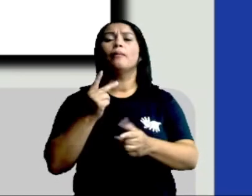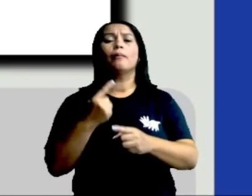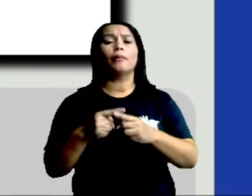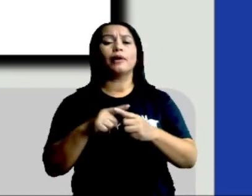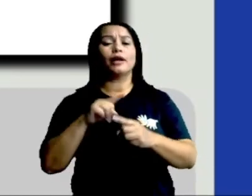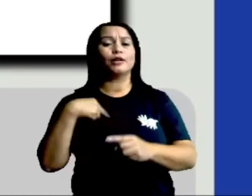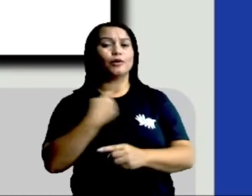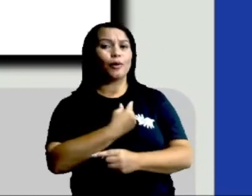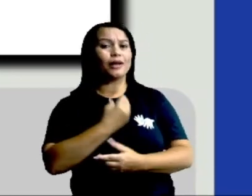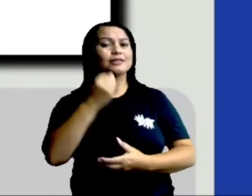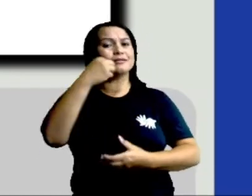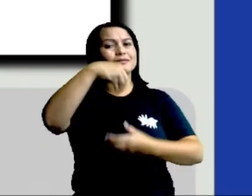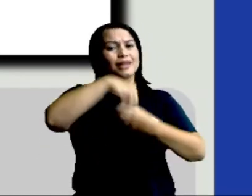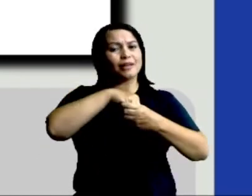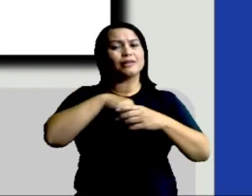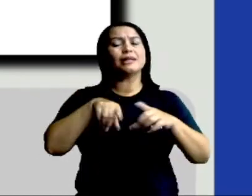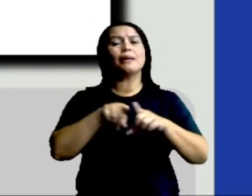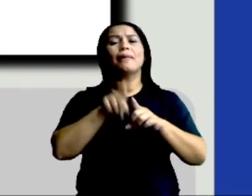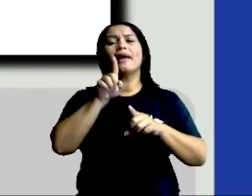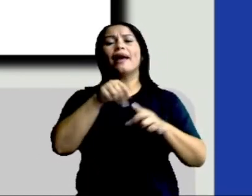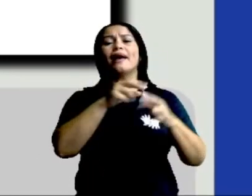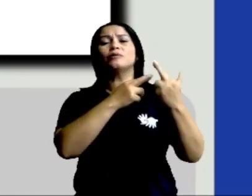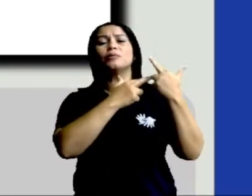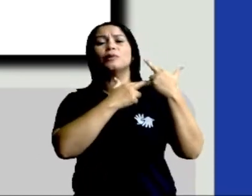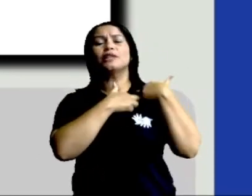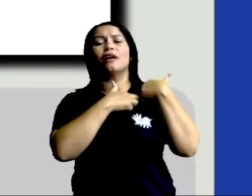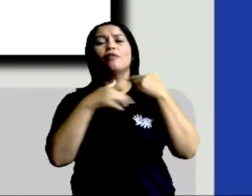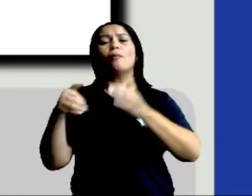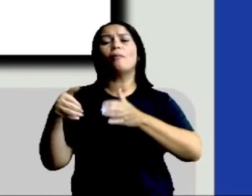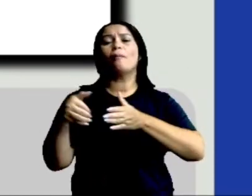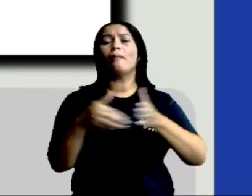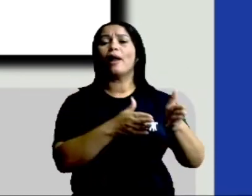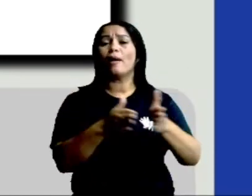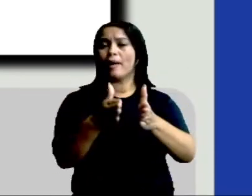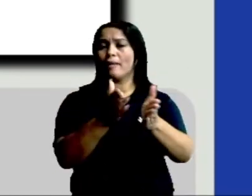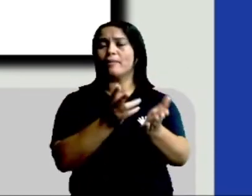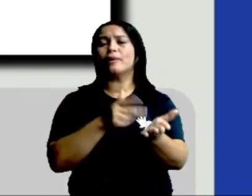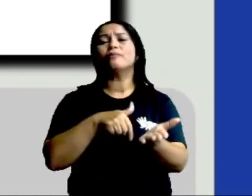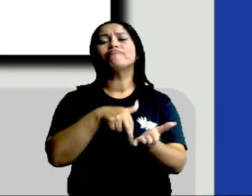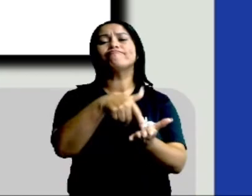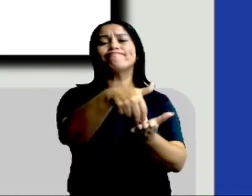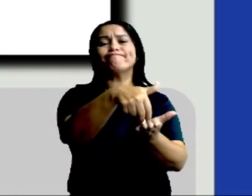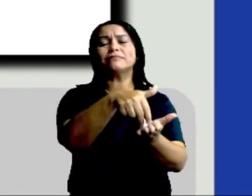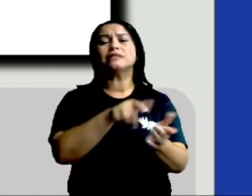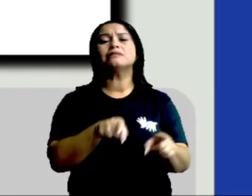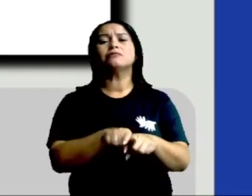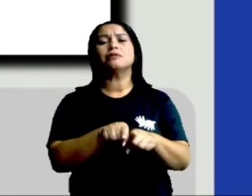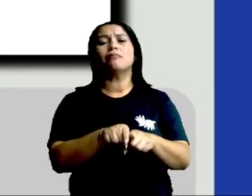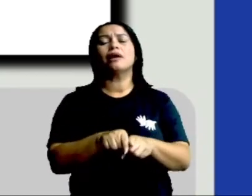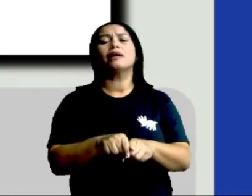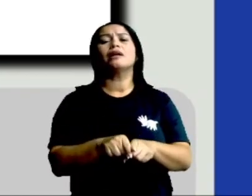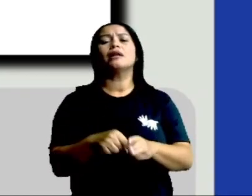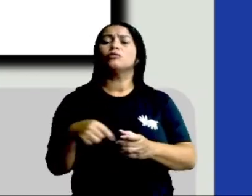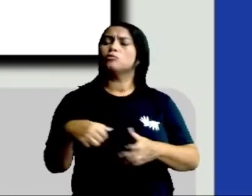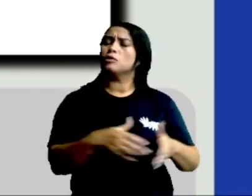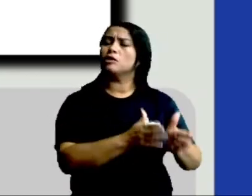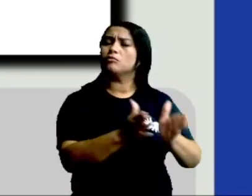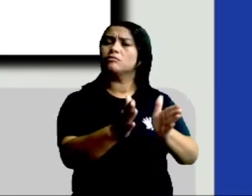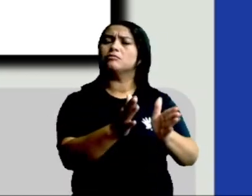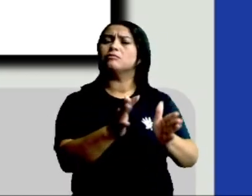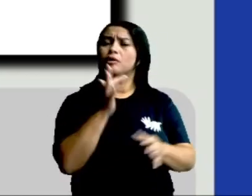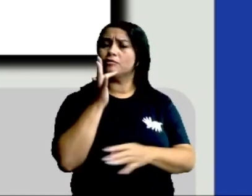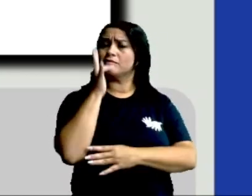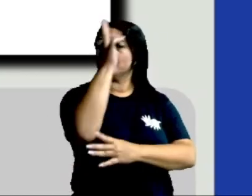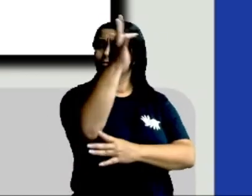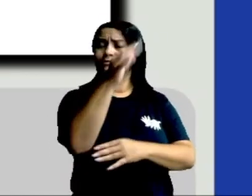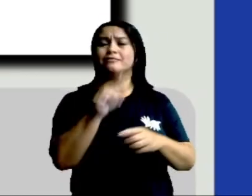e responsável pelo caminho que percorremos. né? Faz parte do que somos e responsável